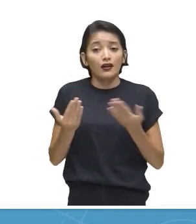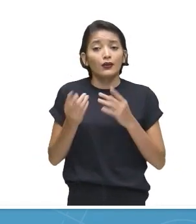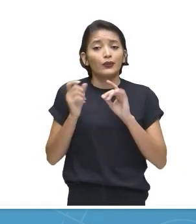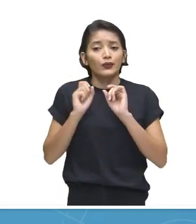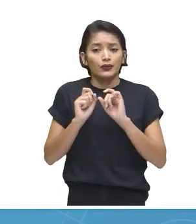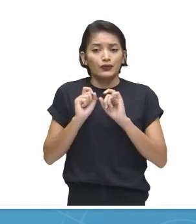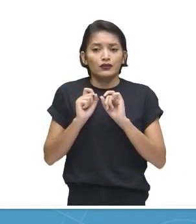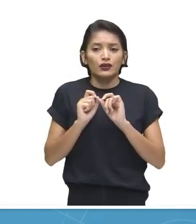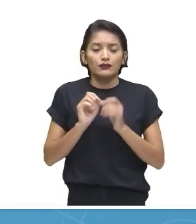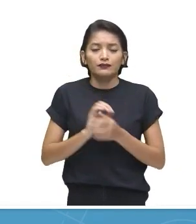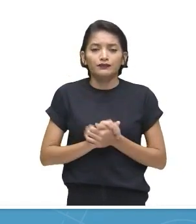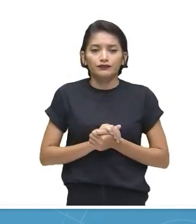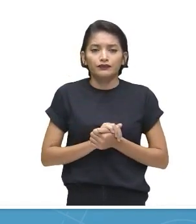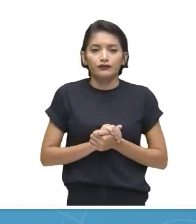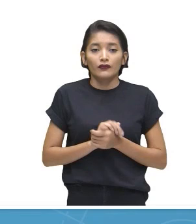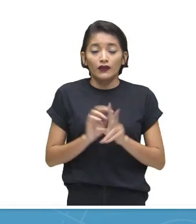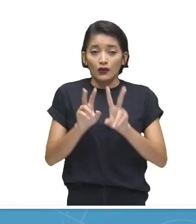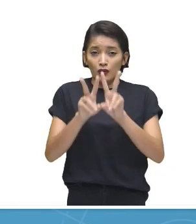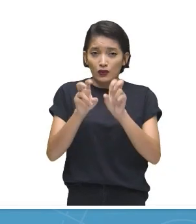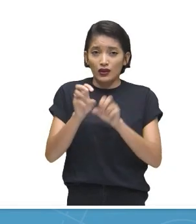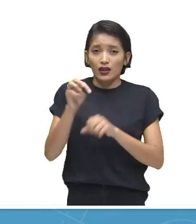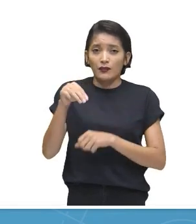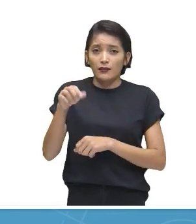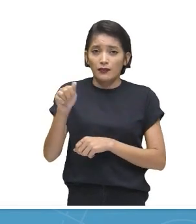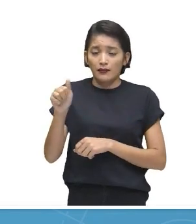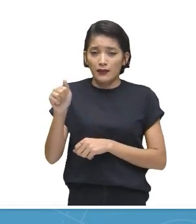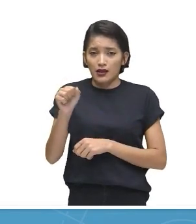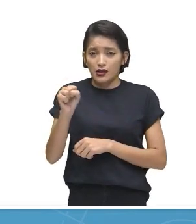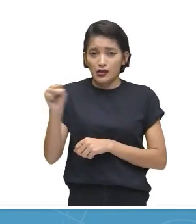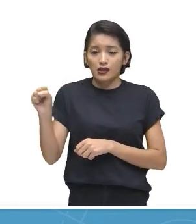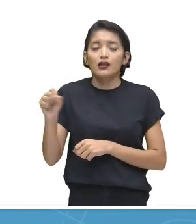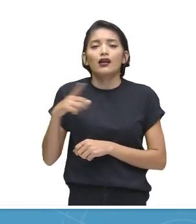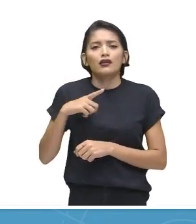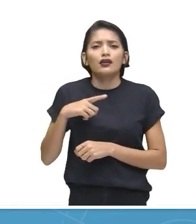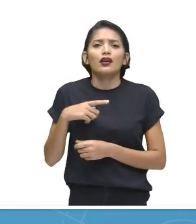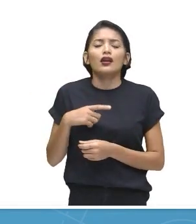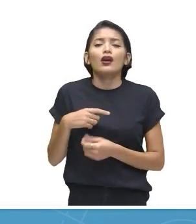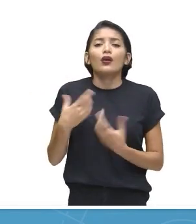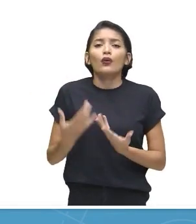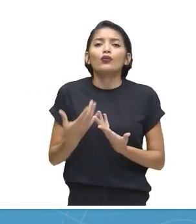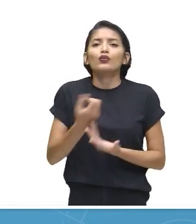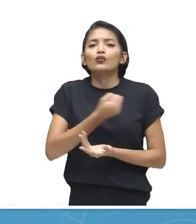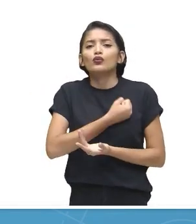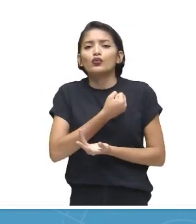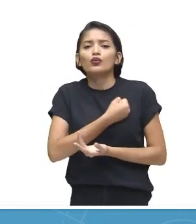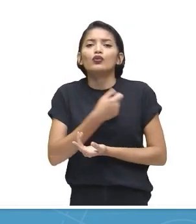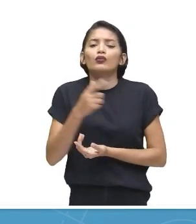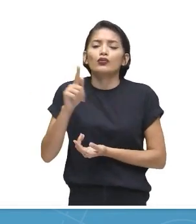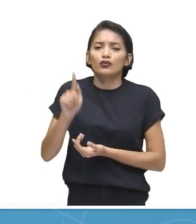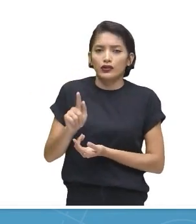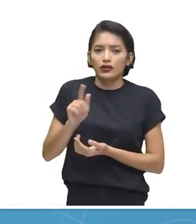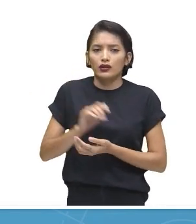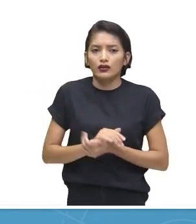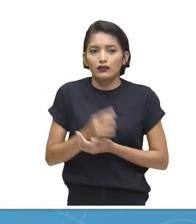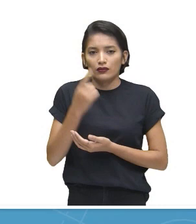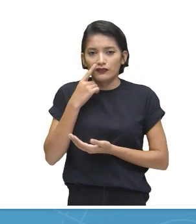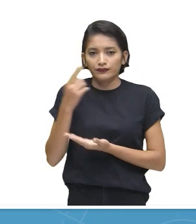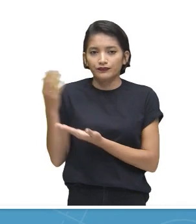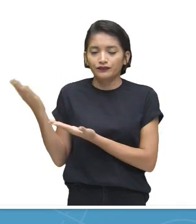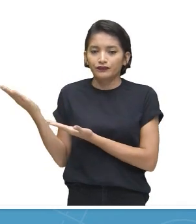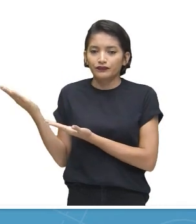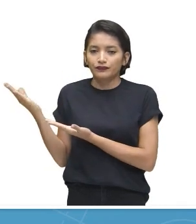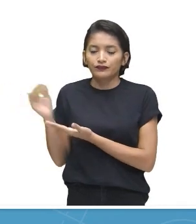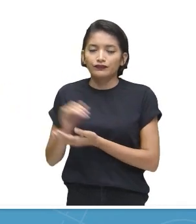no caso ainda sobre a massa, a gente vai ver quantos gramas tem 1 quilo e por aí sucessivamente. Vamos observar na próxima imagem,